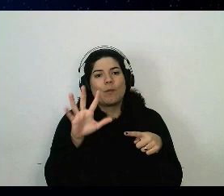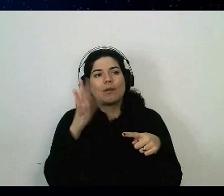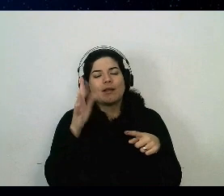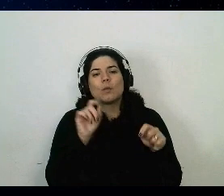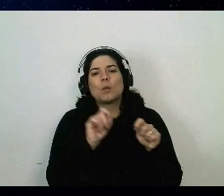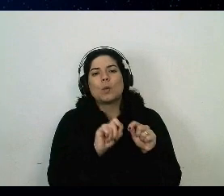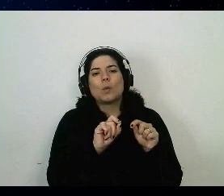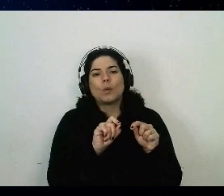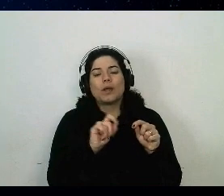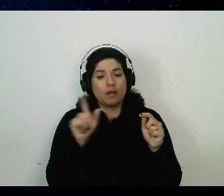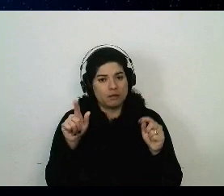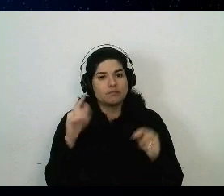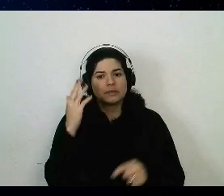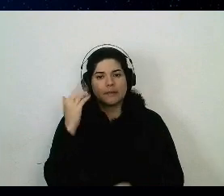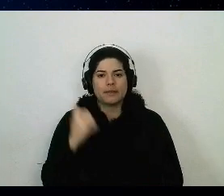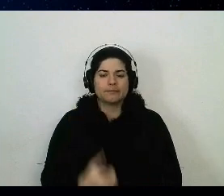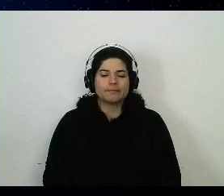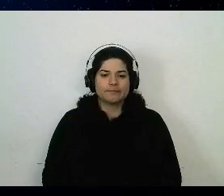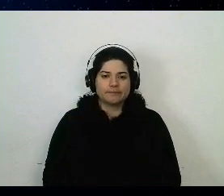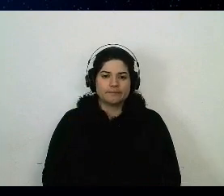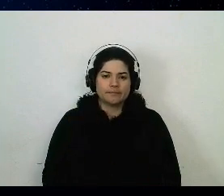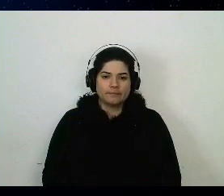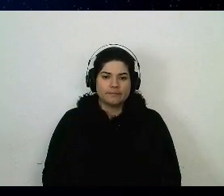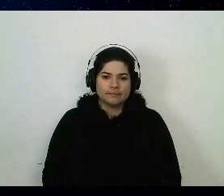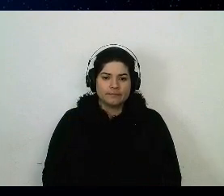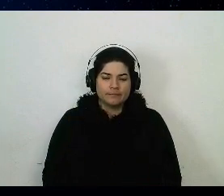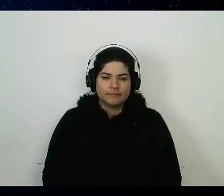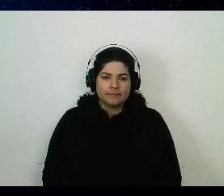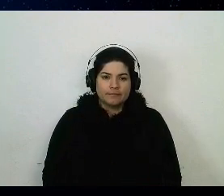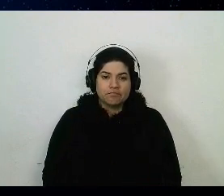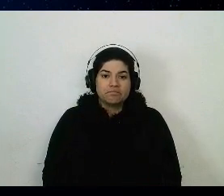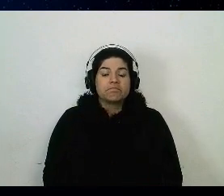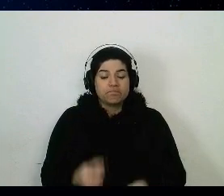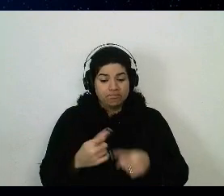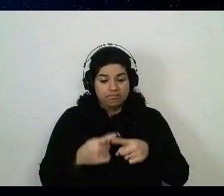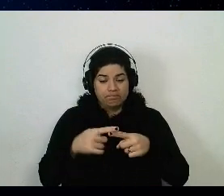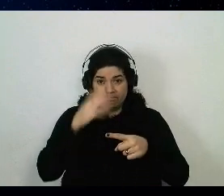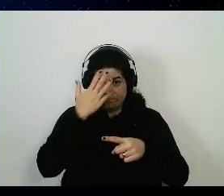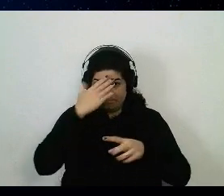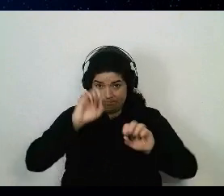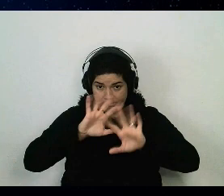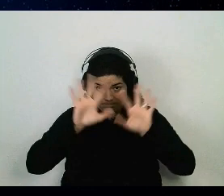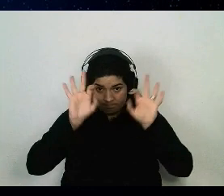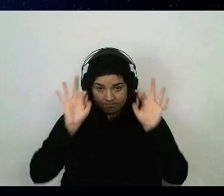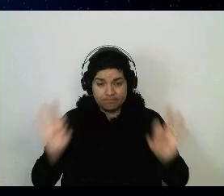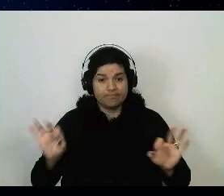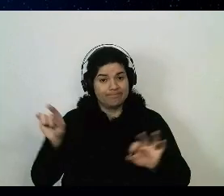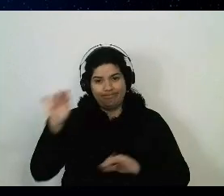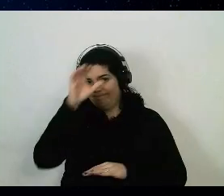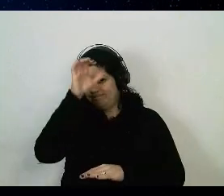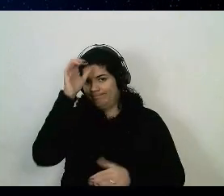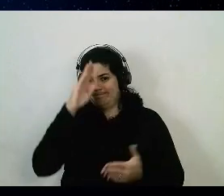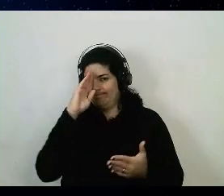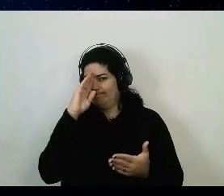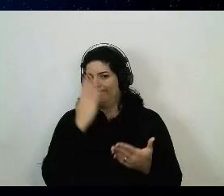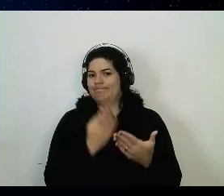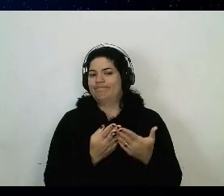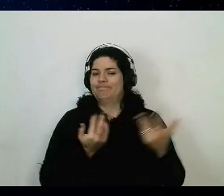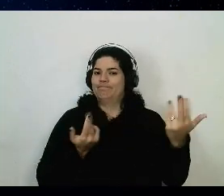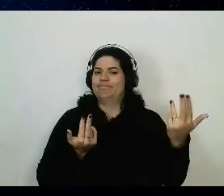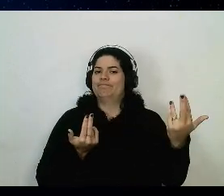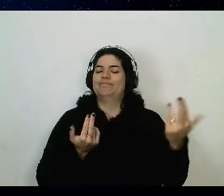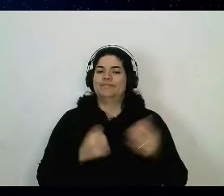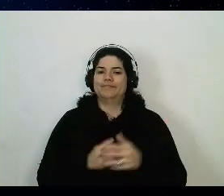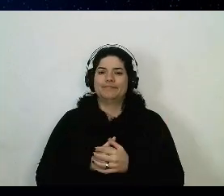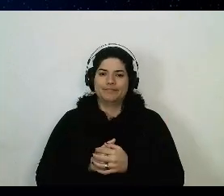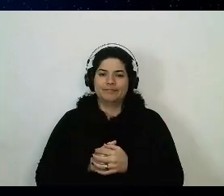gatilho? E só quando o porquê ele está claro, é que o cliente ele acredita naquilo em que você acredita. E nesse momento a gente